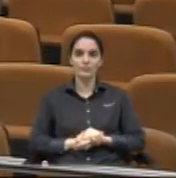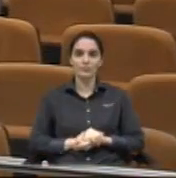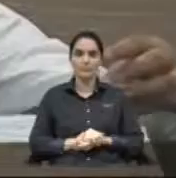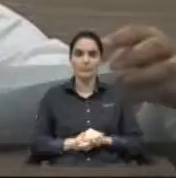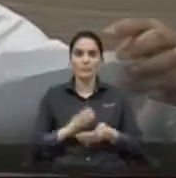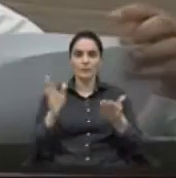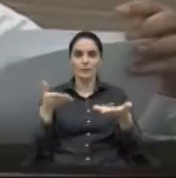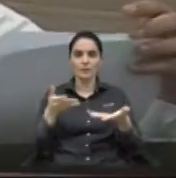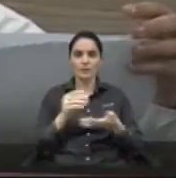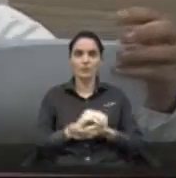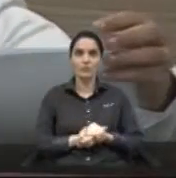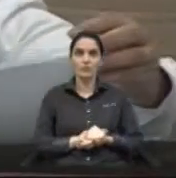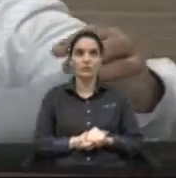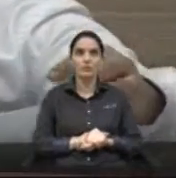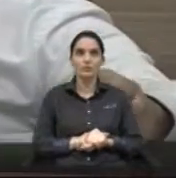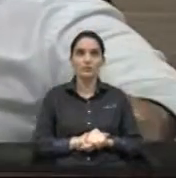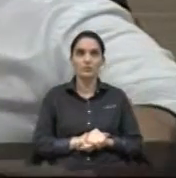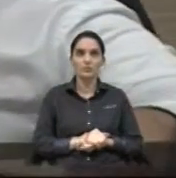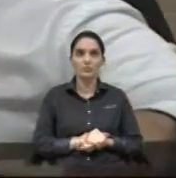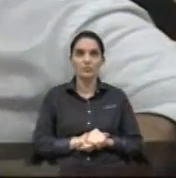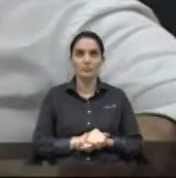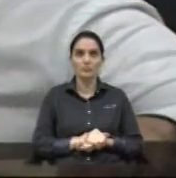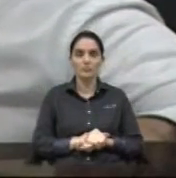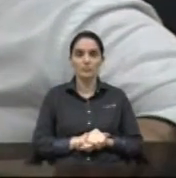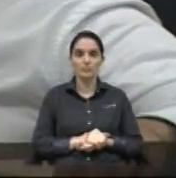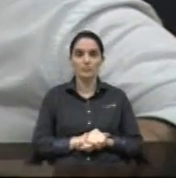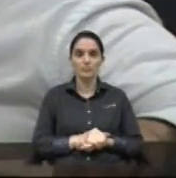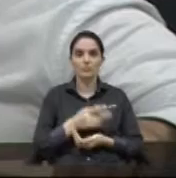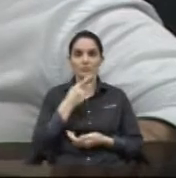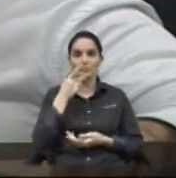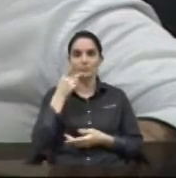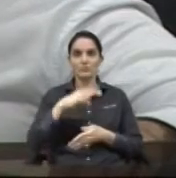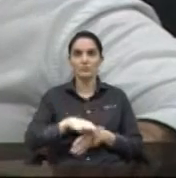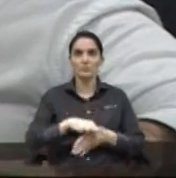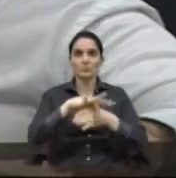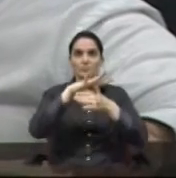Senhores, agora eu gostaria de retificar com os líderes,